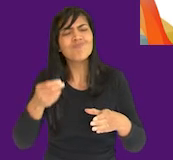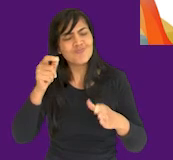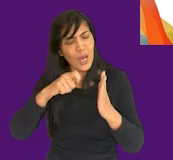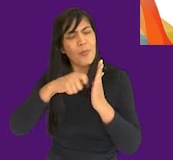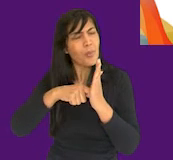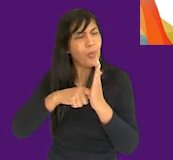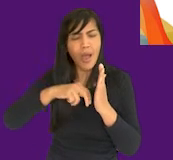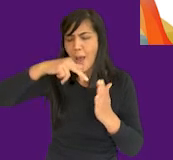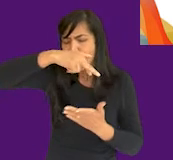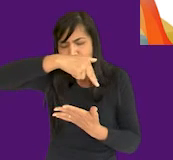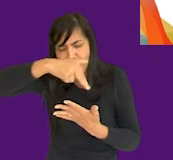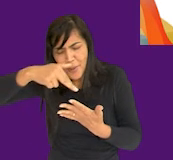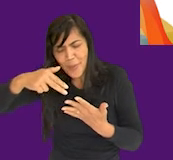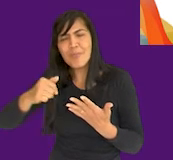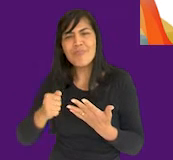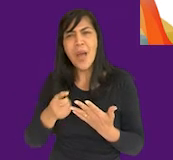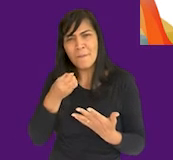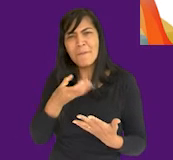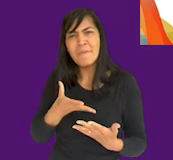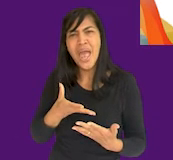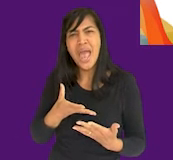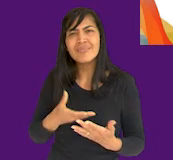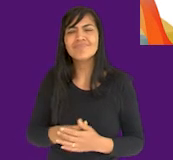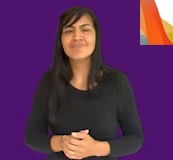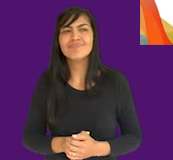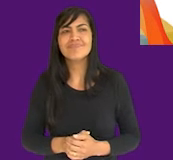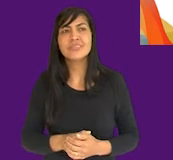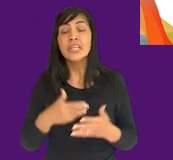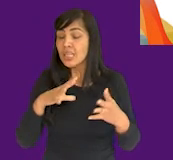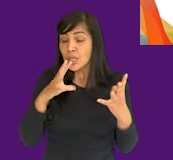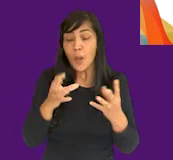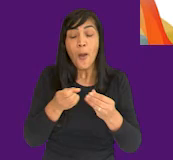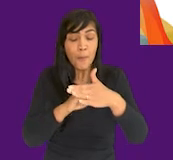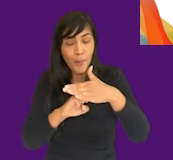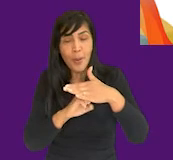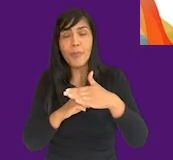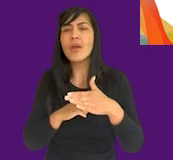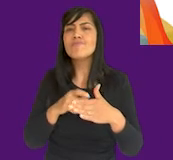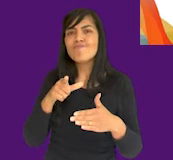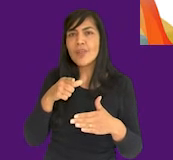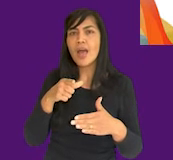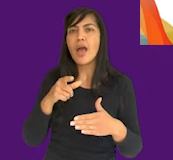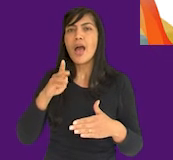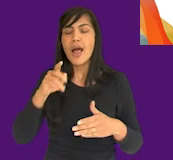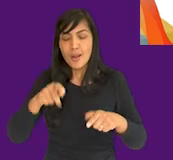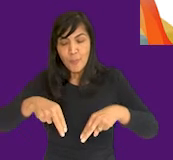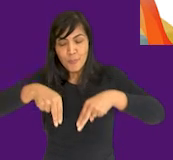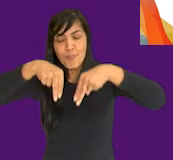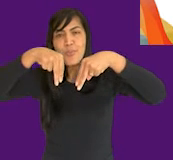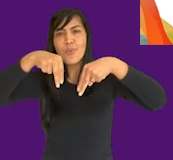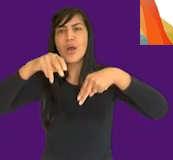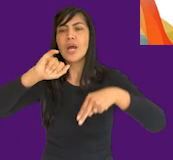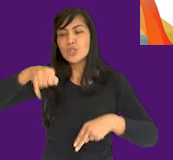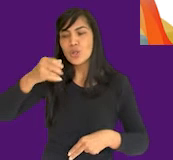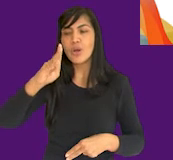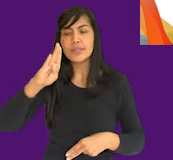programa já foi usado de forma efetiva muito bem ia todas as empresas beneficiaram também né abraço e que ainda Natura